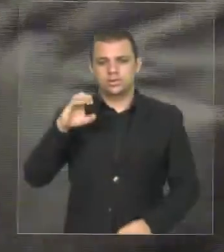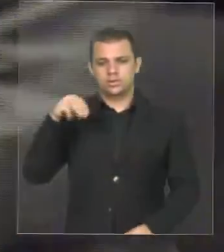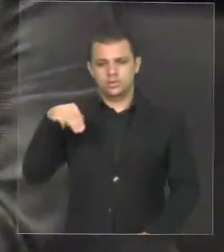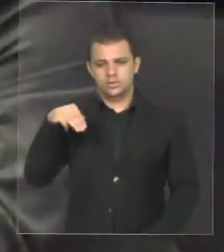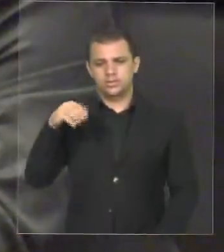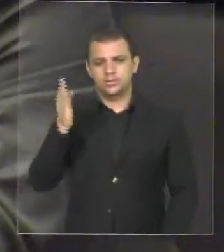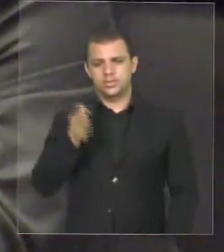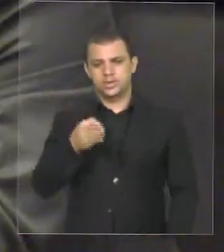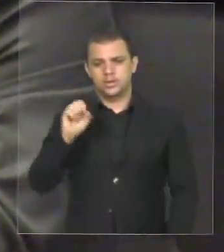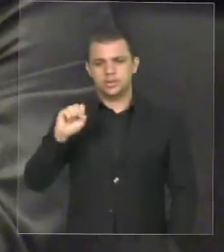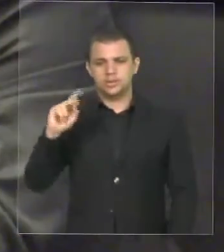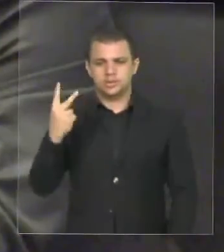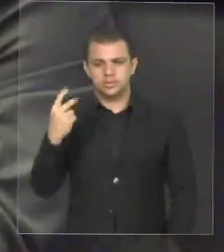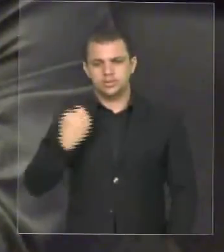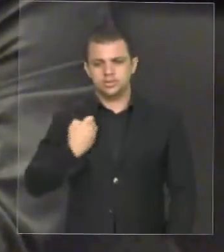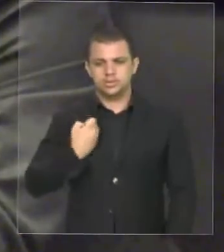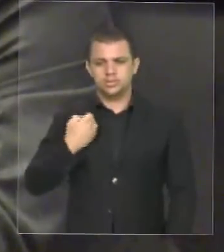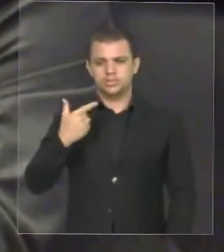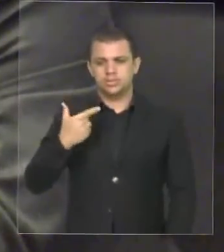NCM/SH